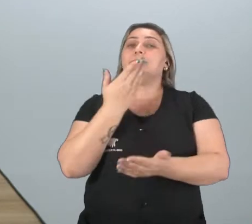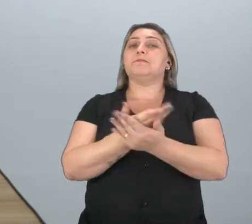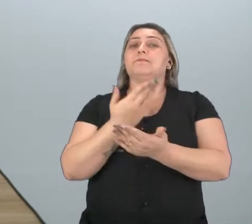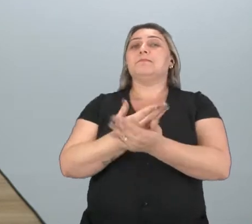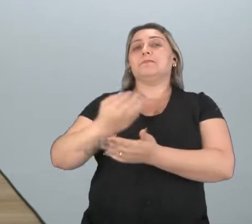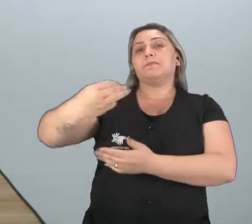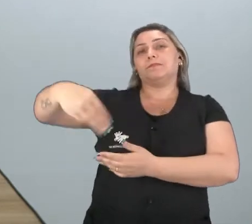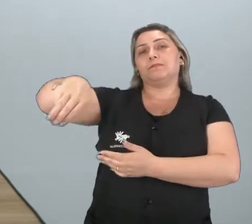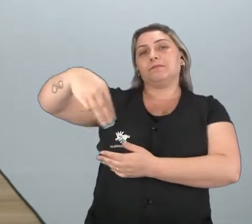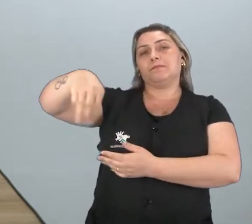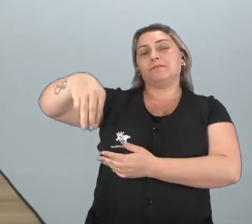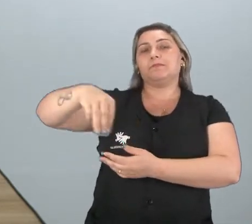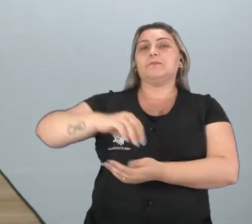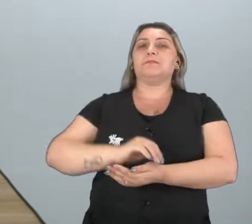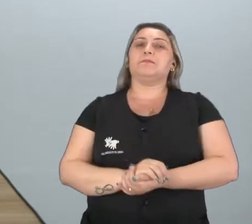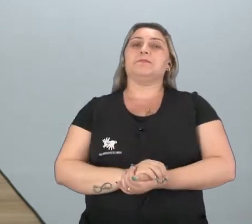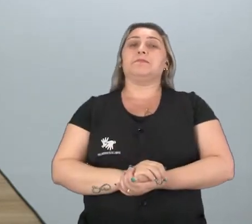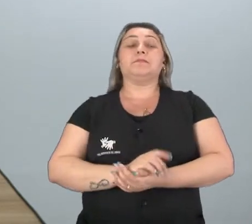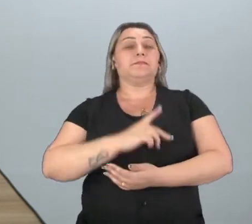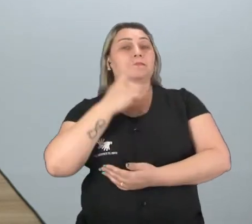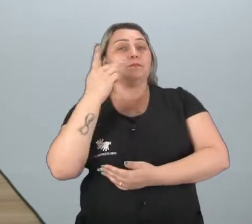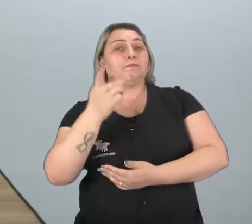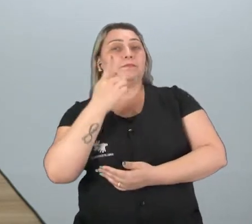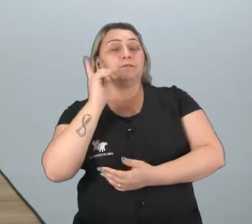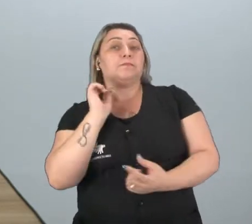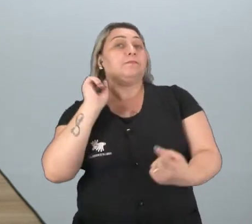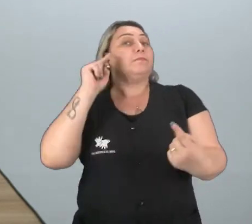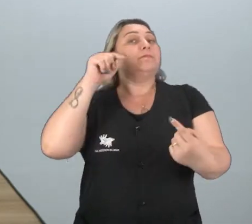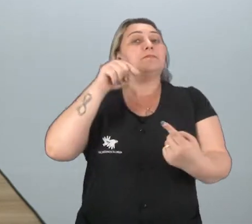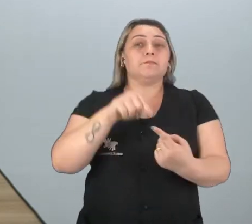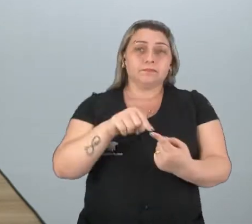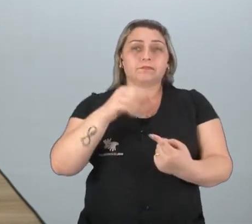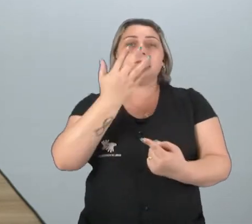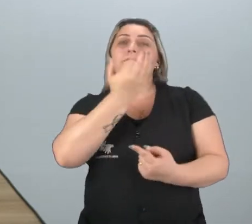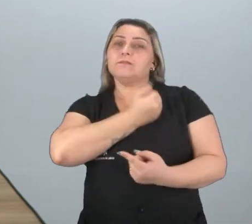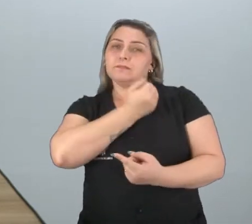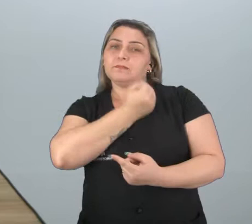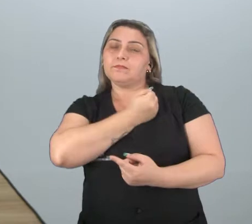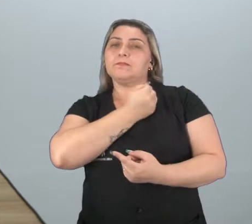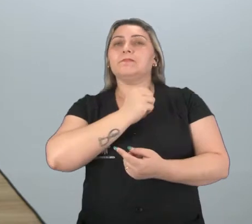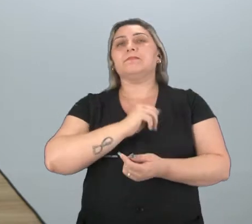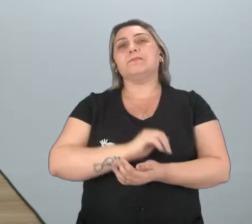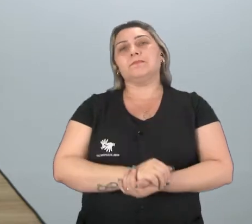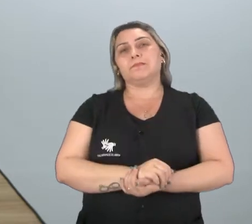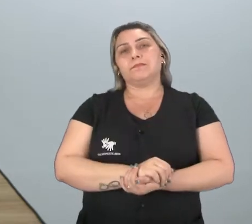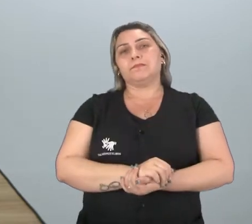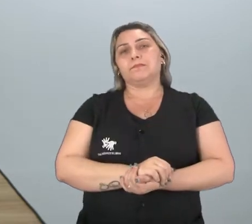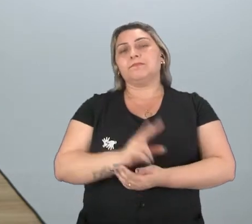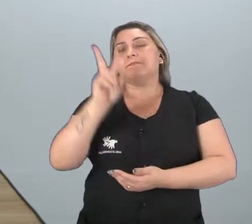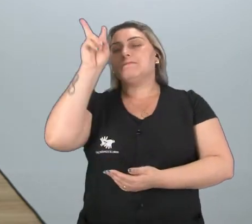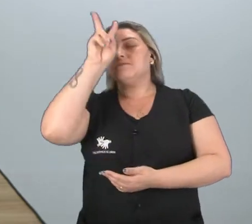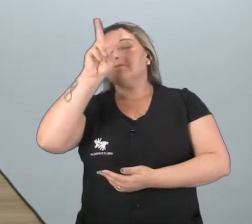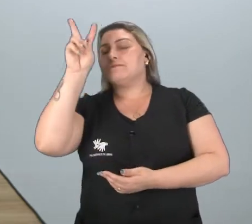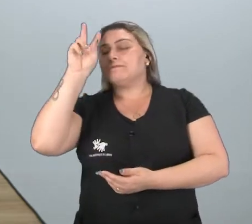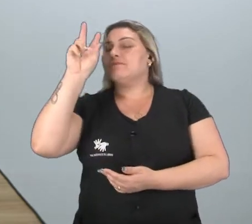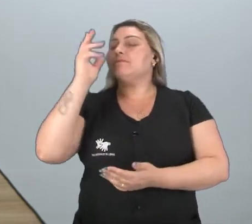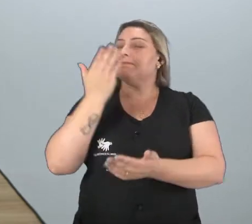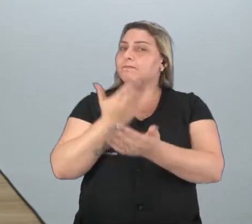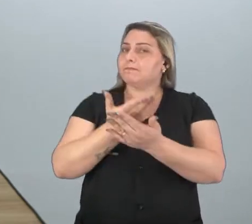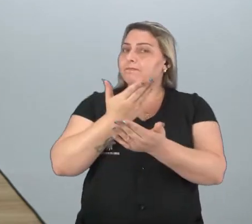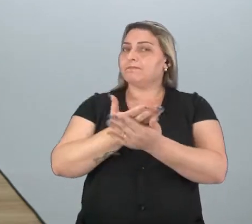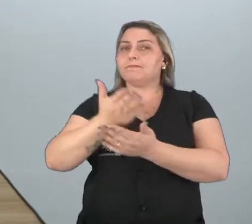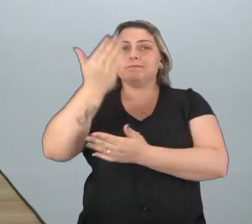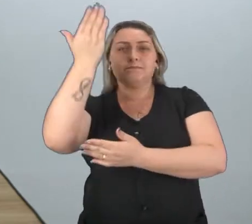de matemática. Estamos falando sobre a função dos números. Vamos relembrar um pouquinho a nossa